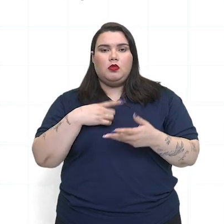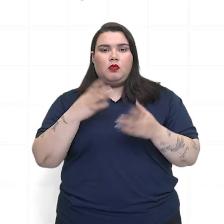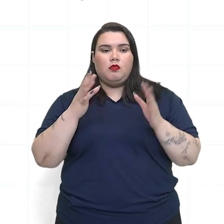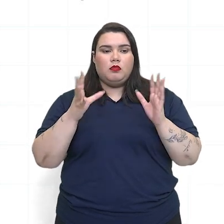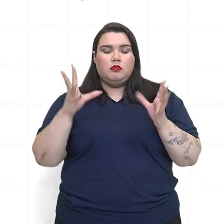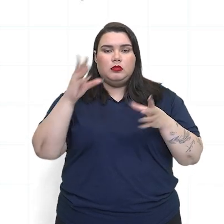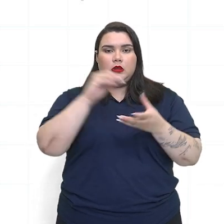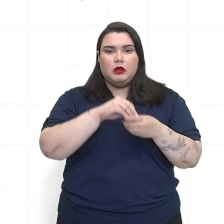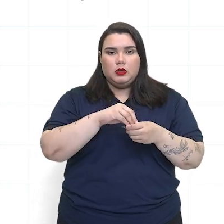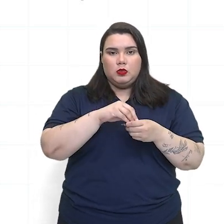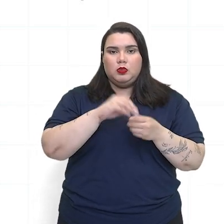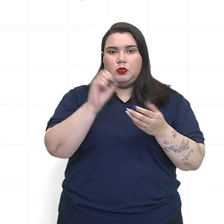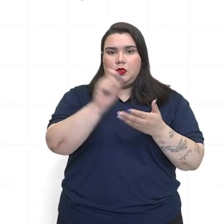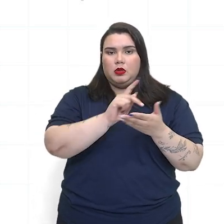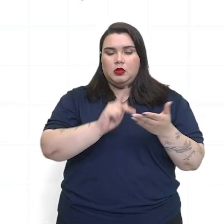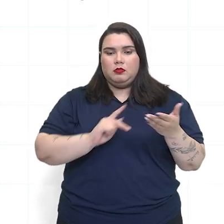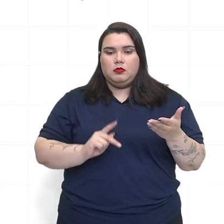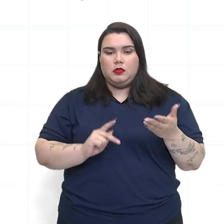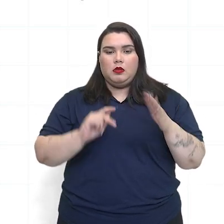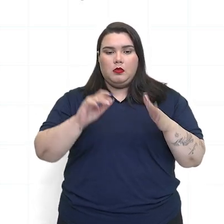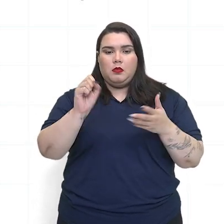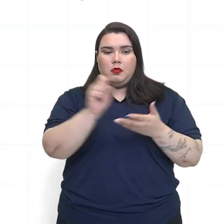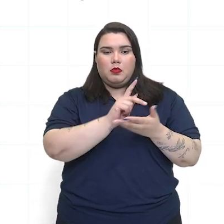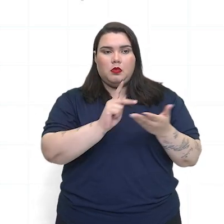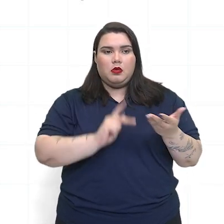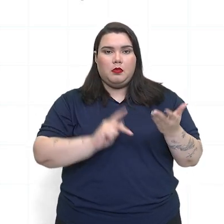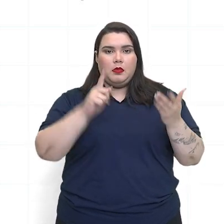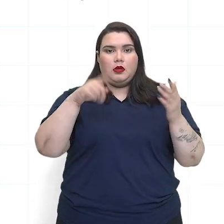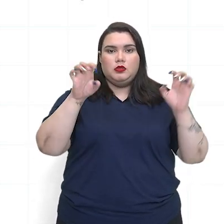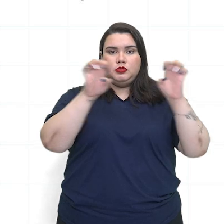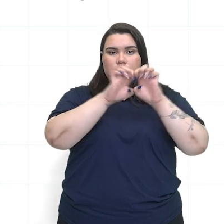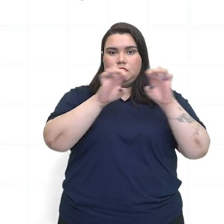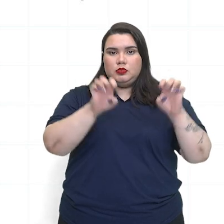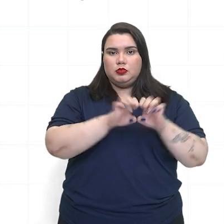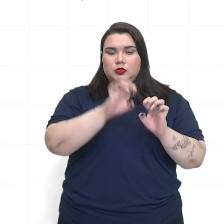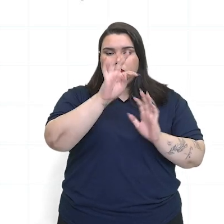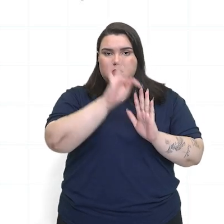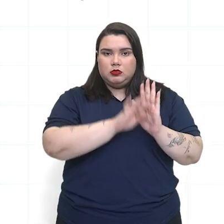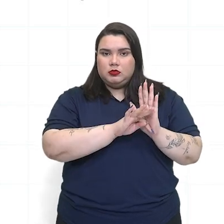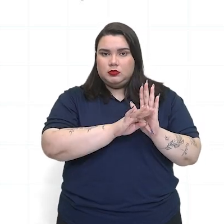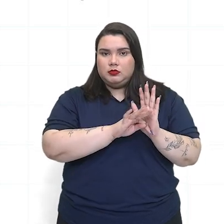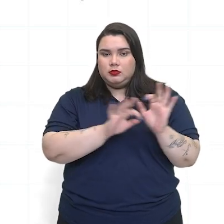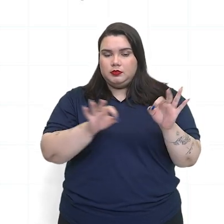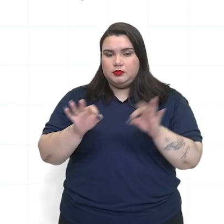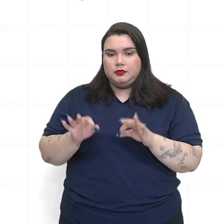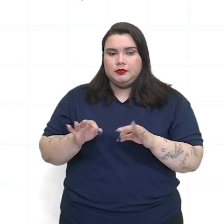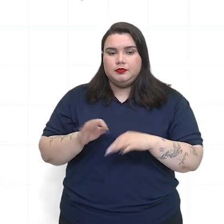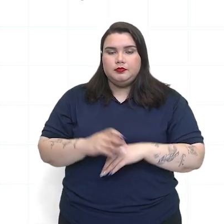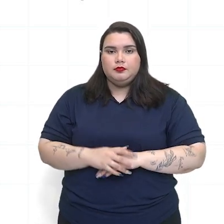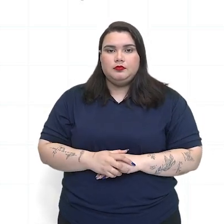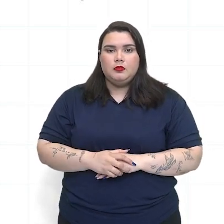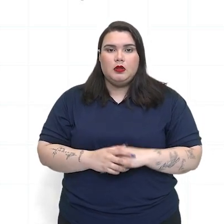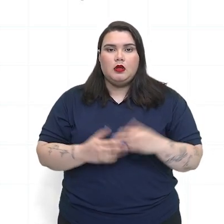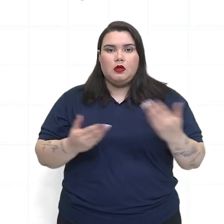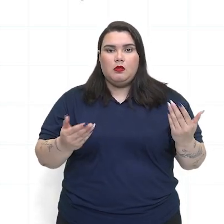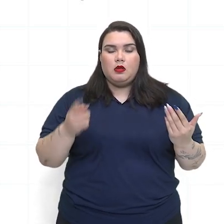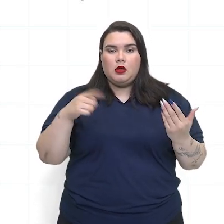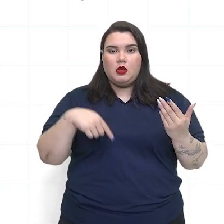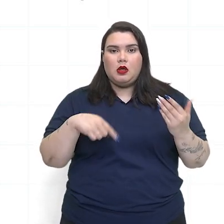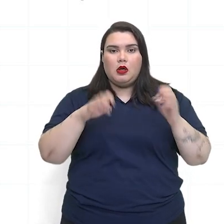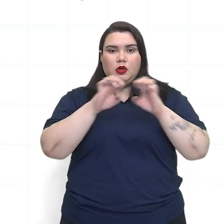no poema. O poema é a estrutura do texto. Então, como é a